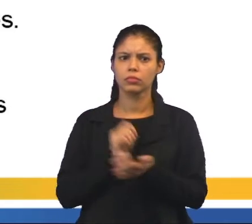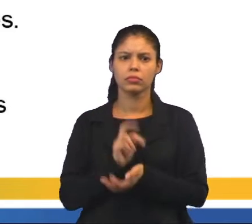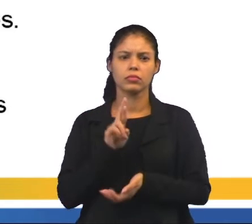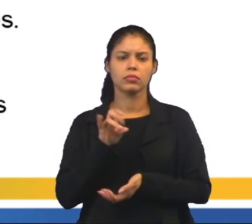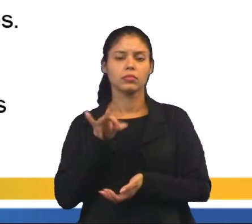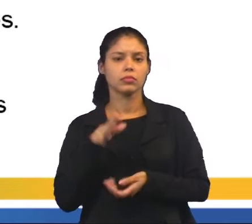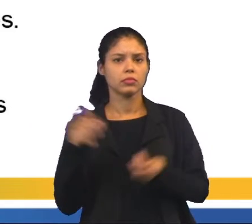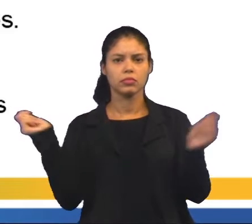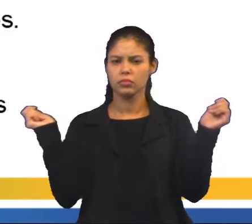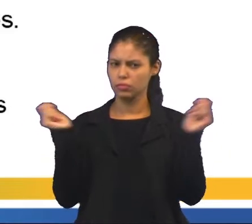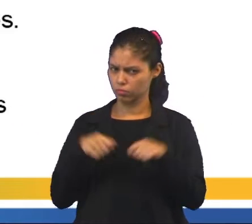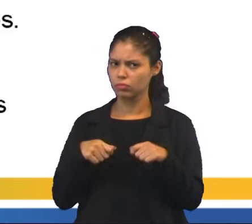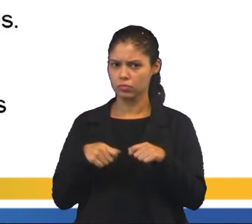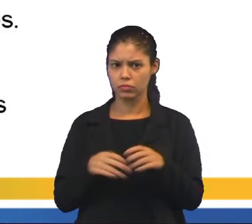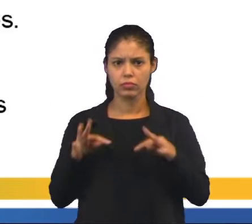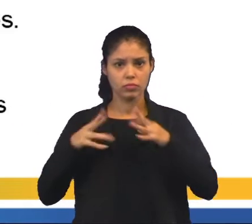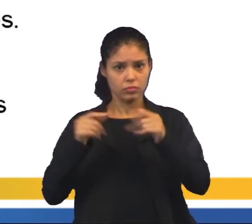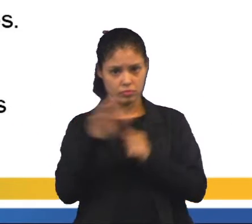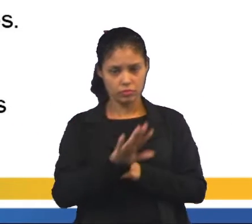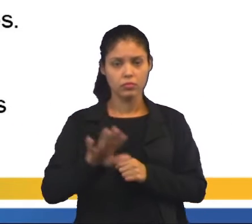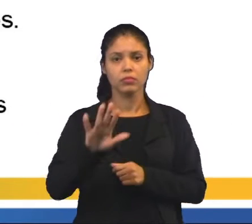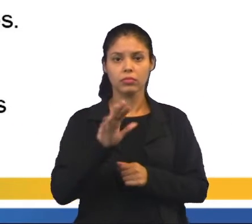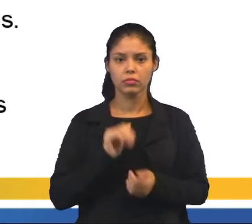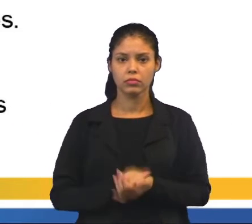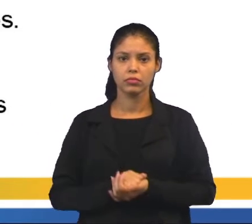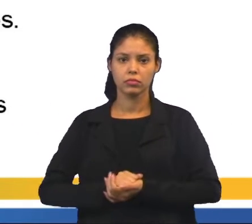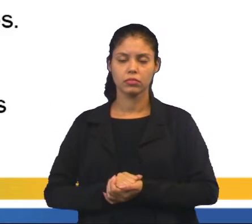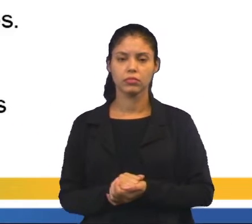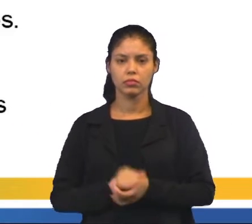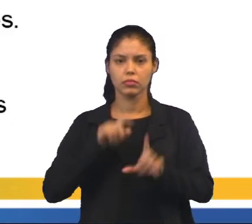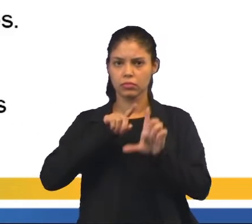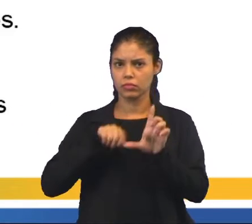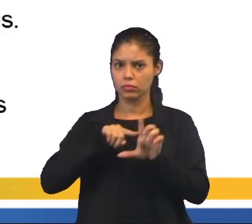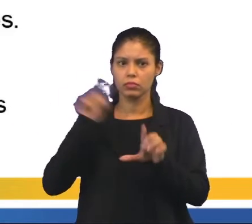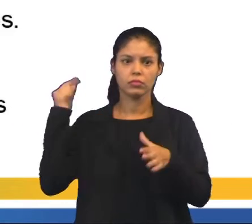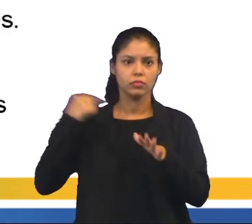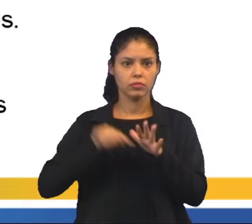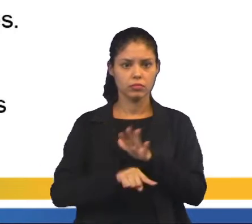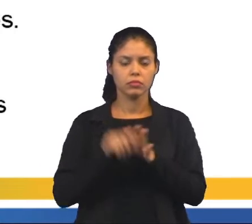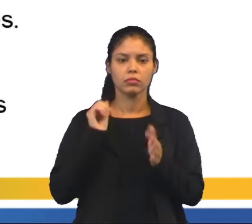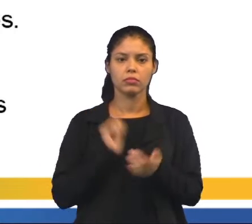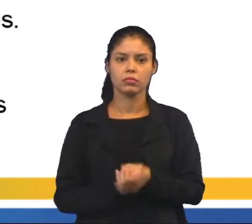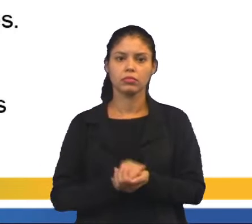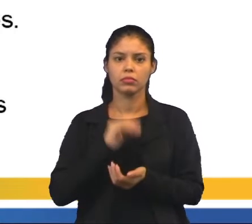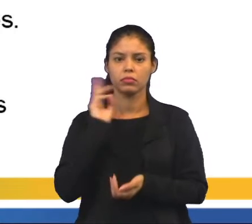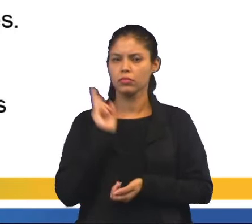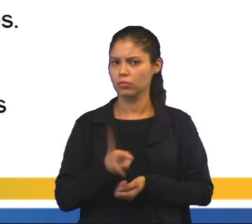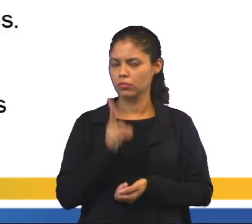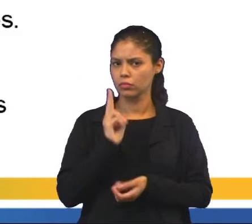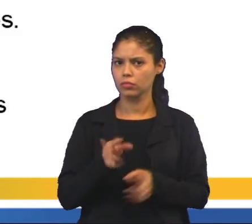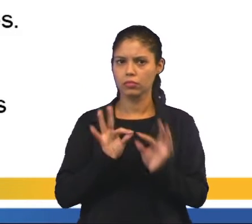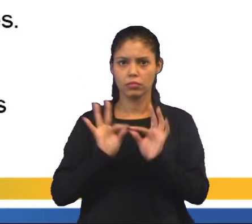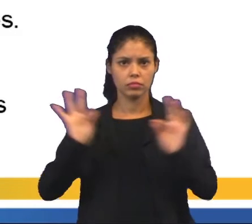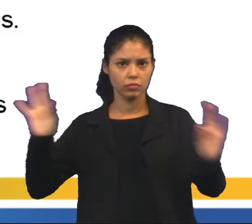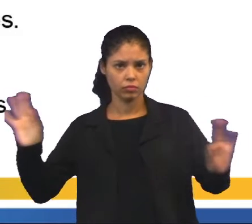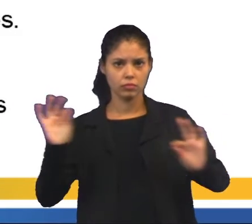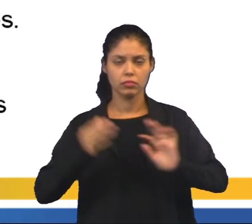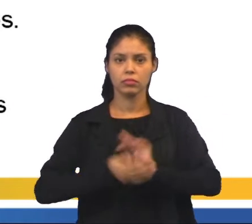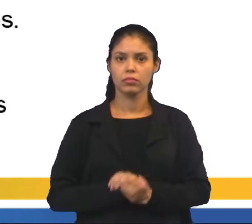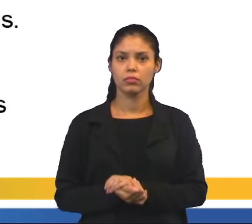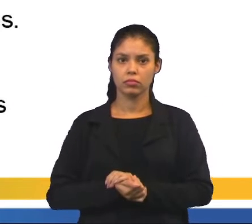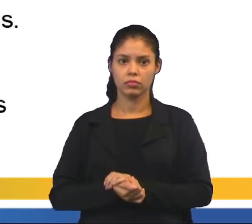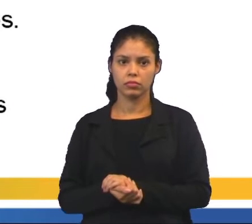É um tipo de triângulo que possui todos os lados e ângulos internos